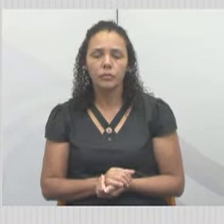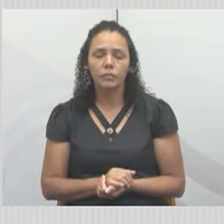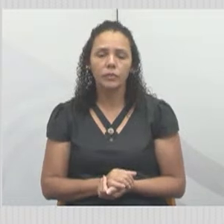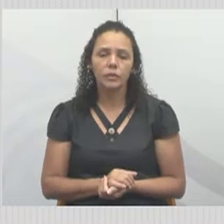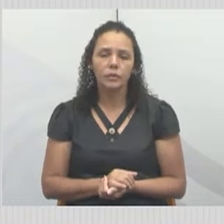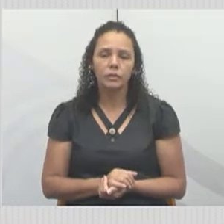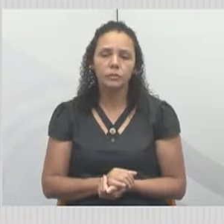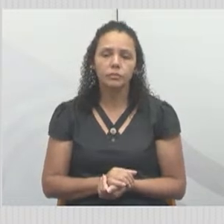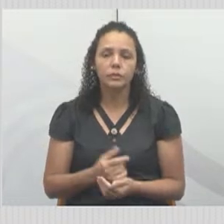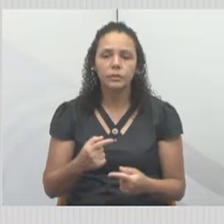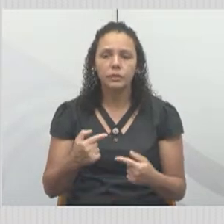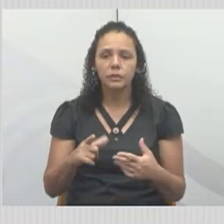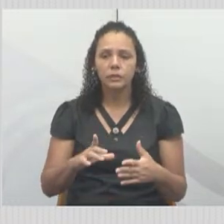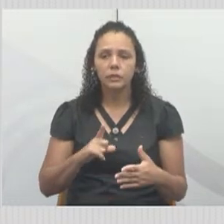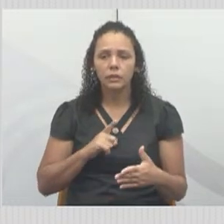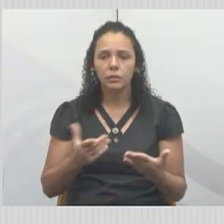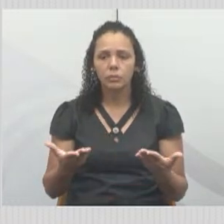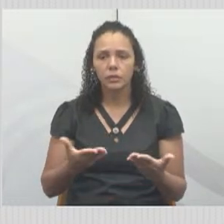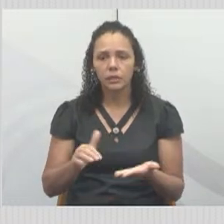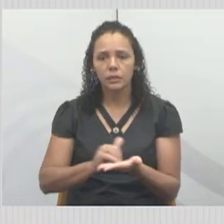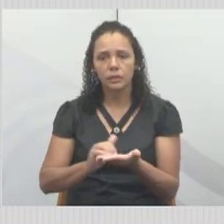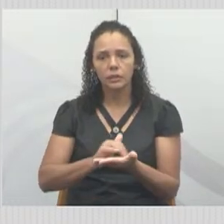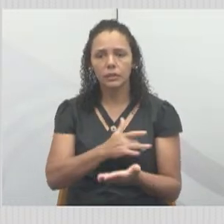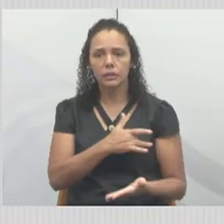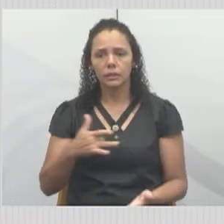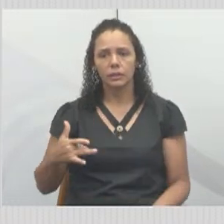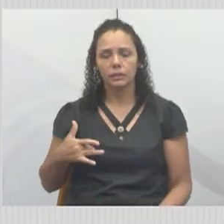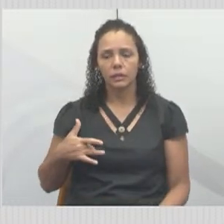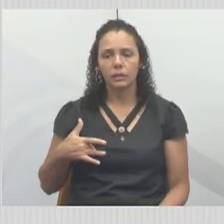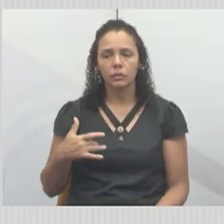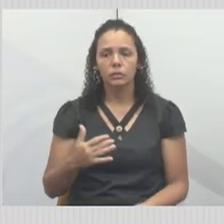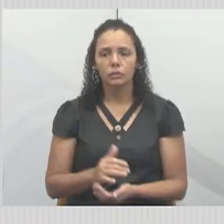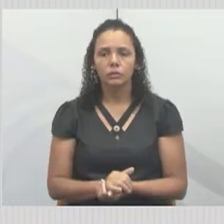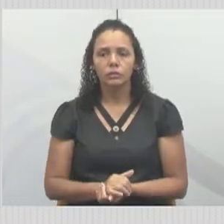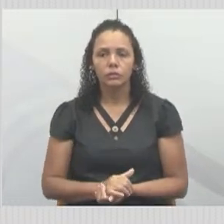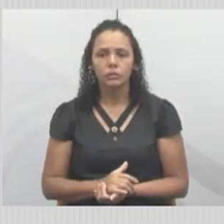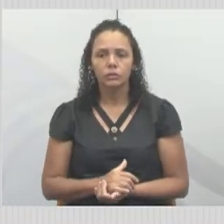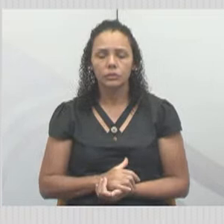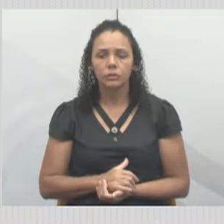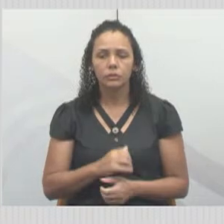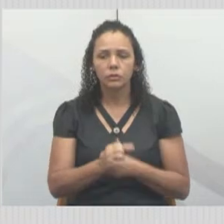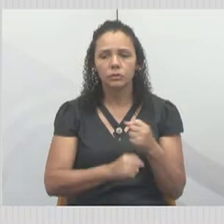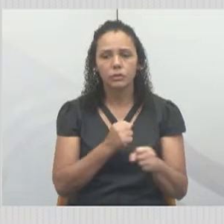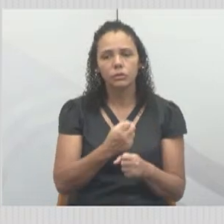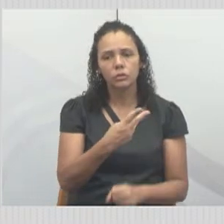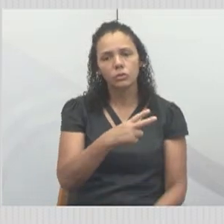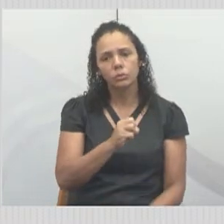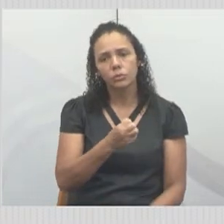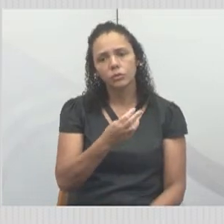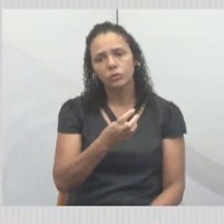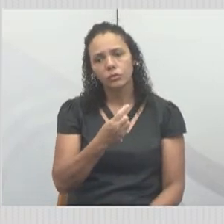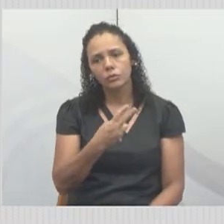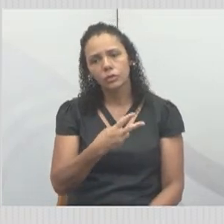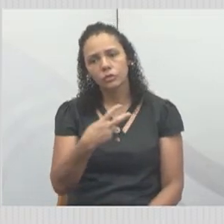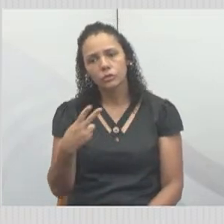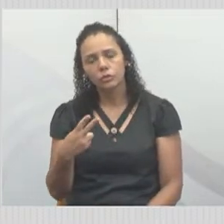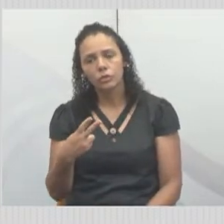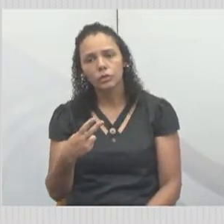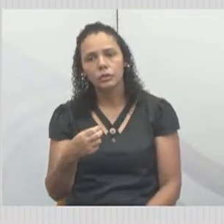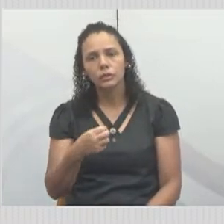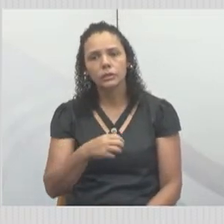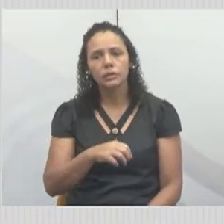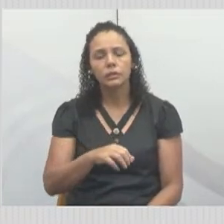IPMJ. Então, aqui a gente, na saúde, tem um aumento orçamentário do executado de 2022 para a LOA de 2024